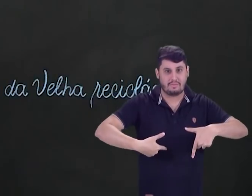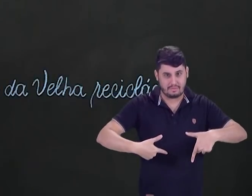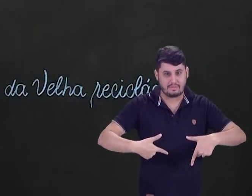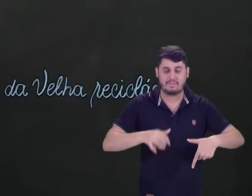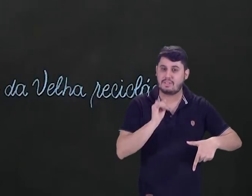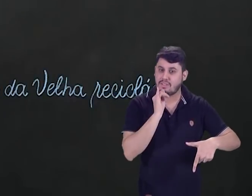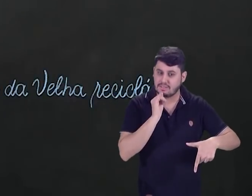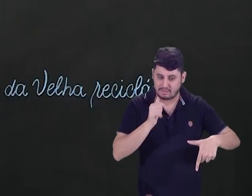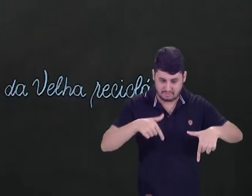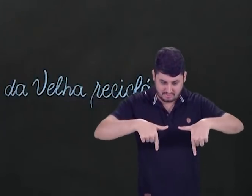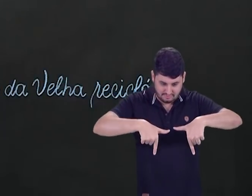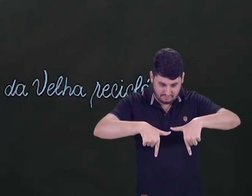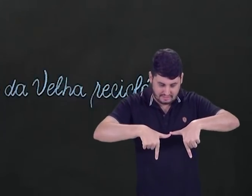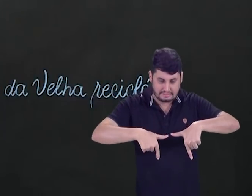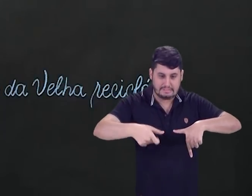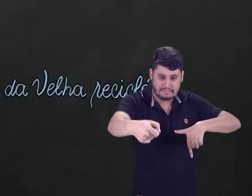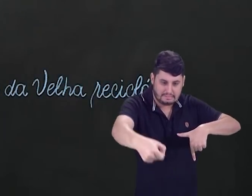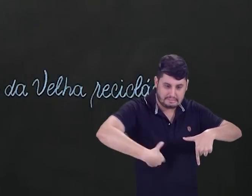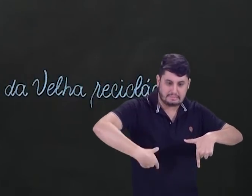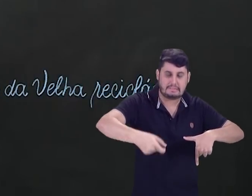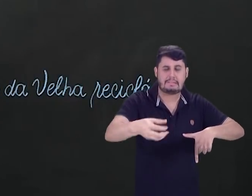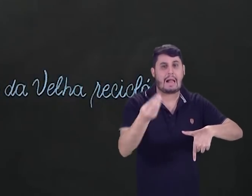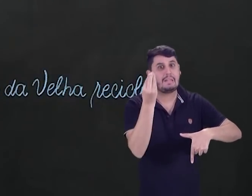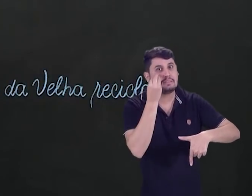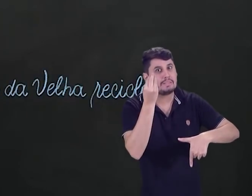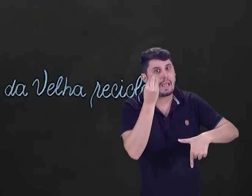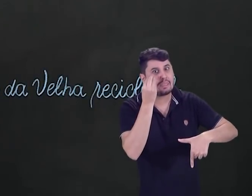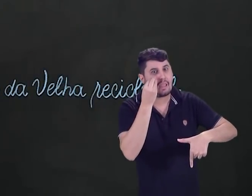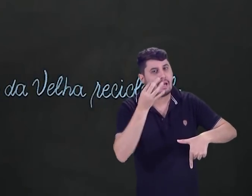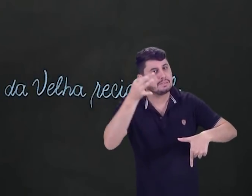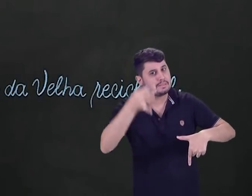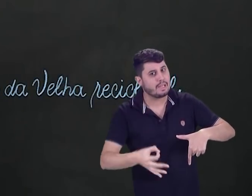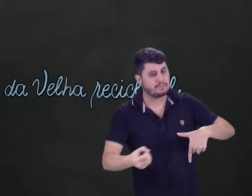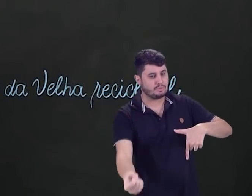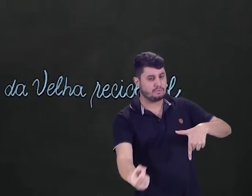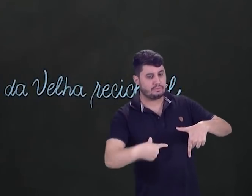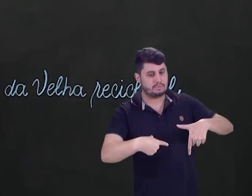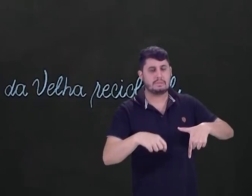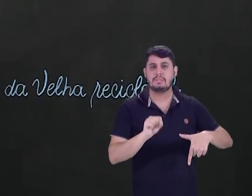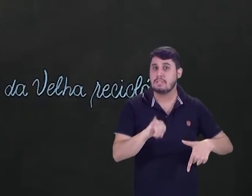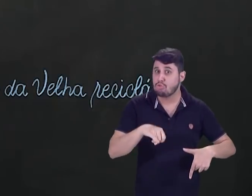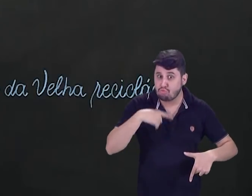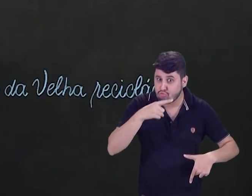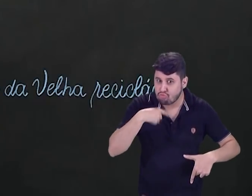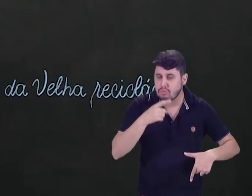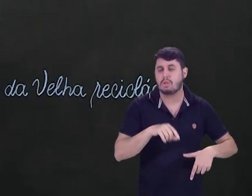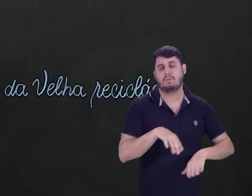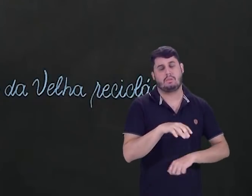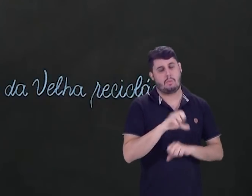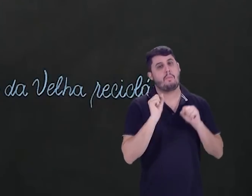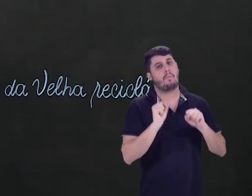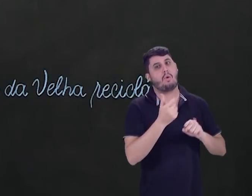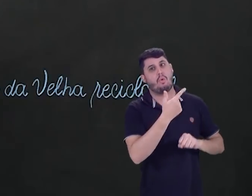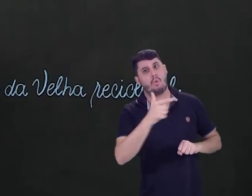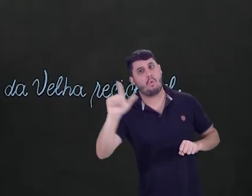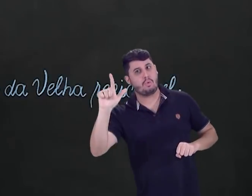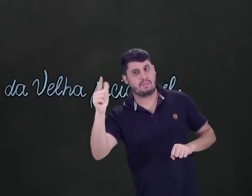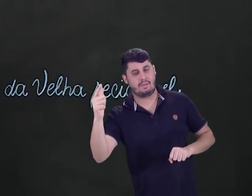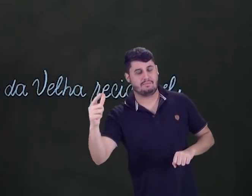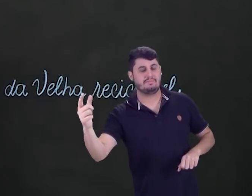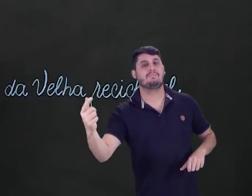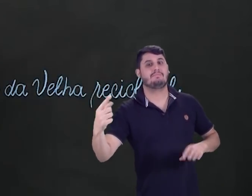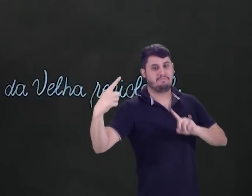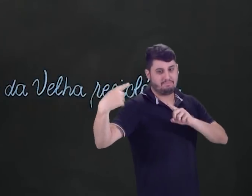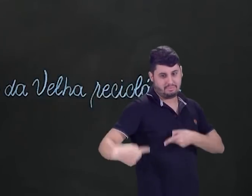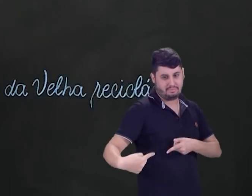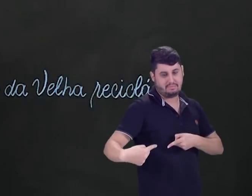cruzando, até conseguir acertar no gol. Se não conseguir, o que eu faço? Aí é a vez do outro. Pega as tampinhas, joga